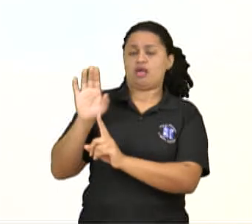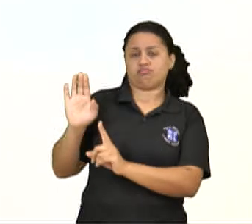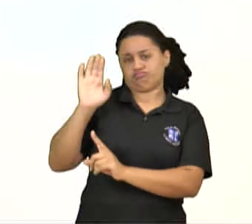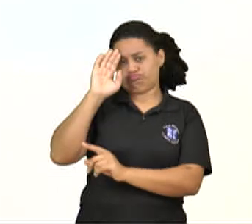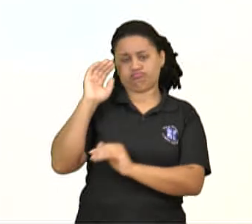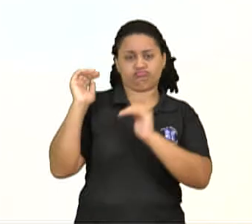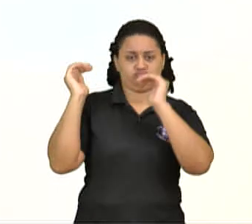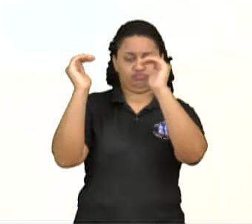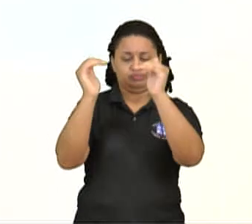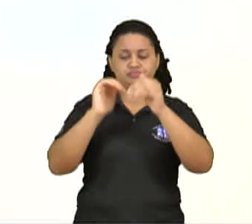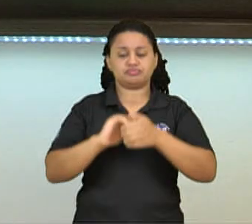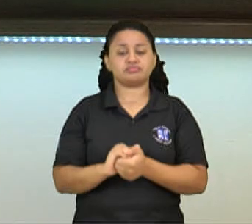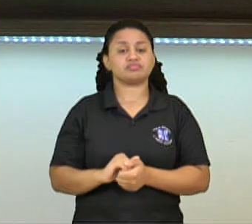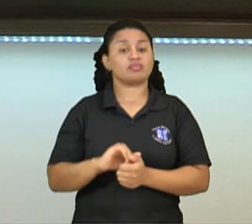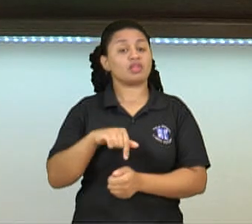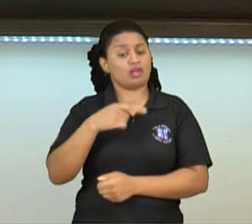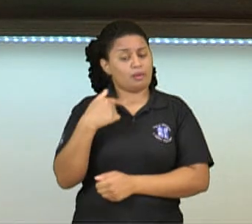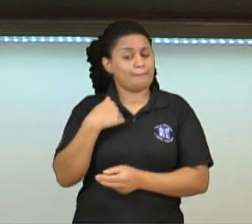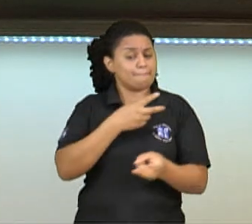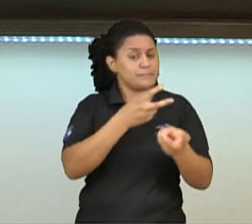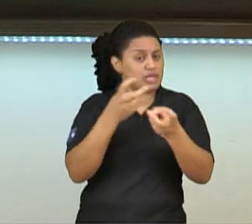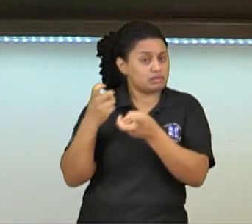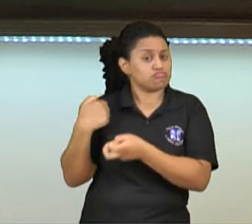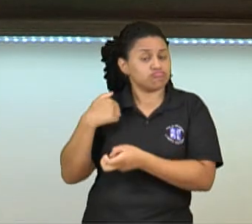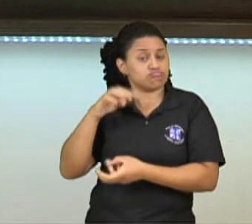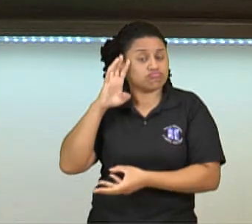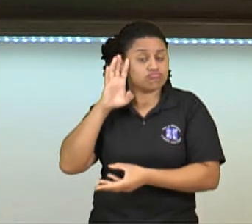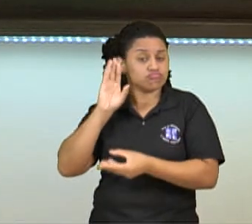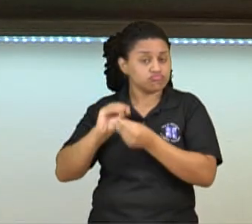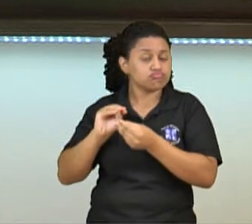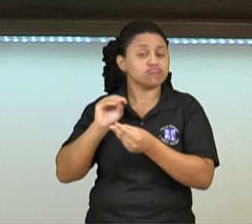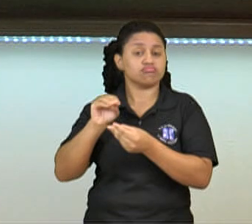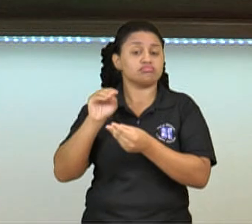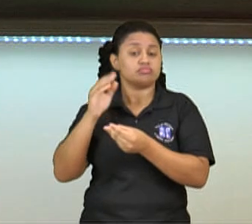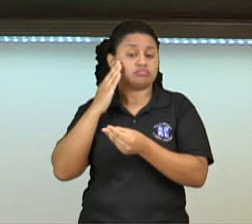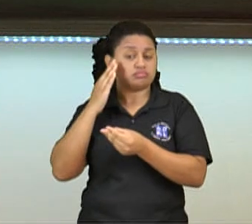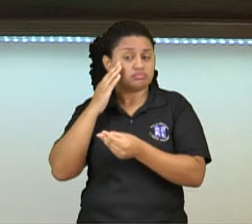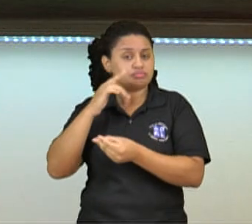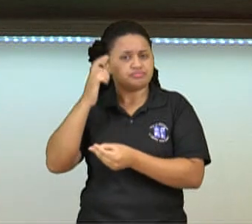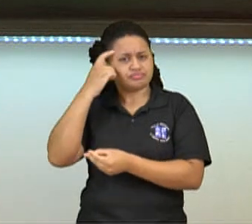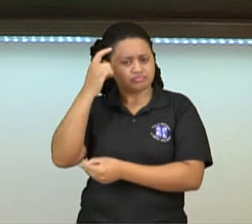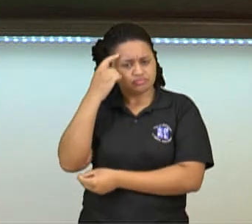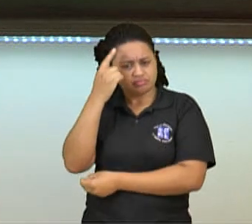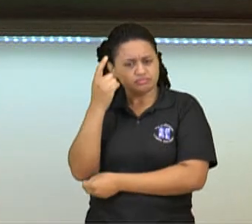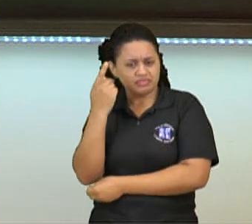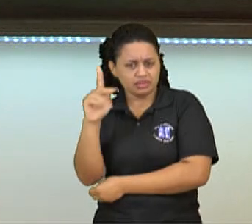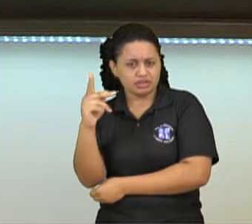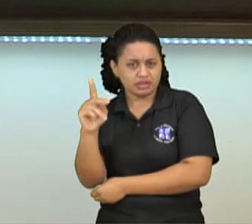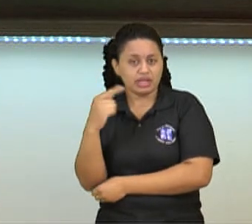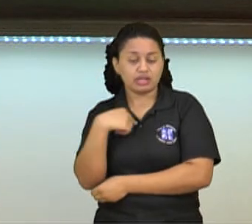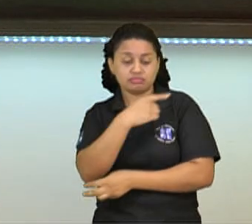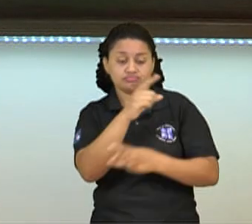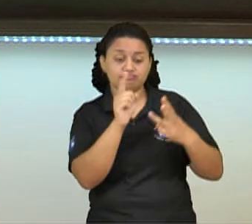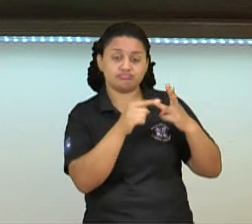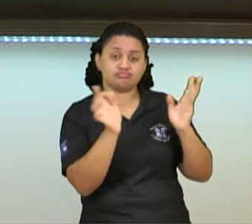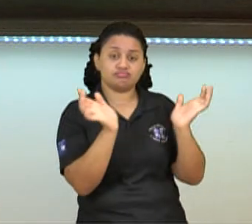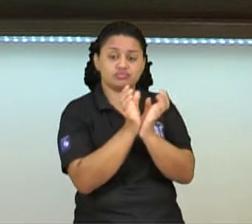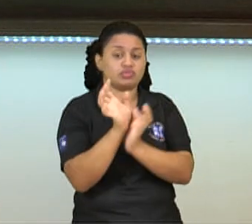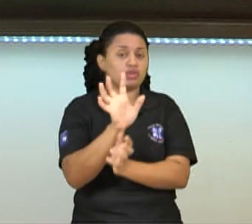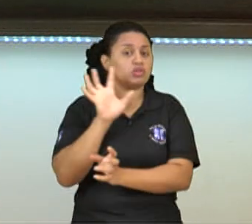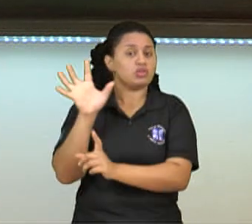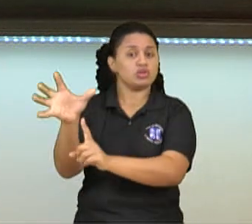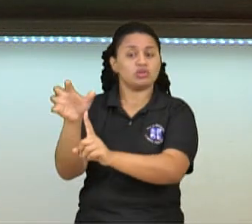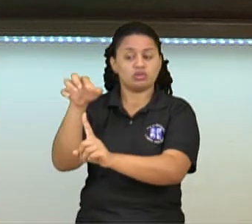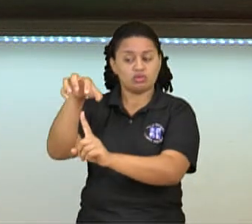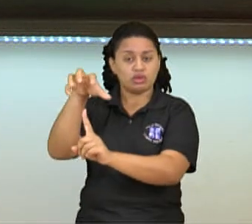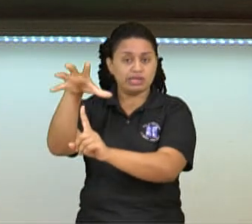ser descoberto nessas ideias, ele vai ser capturado pelo terceiro Estado e depois disso a gente vai ver que muita